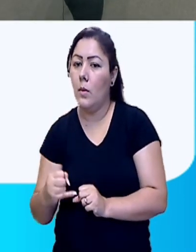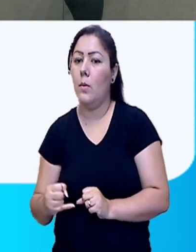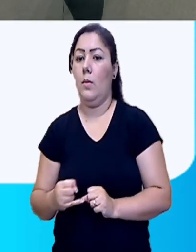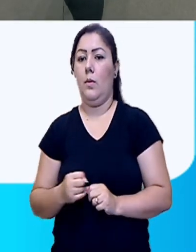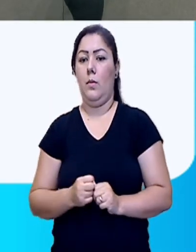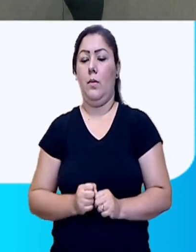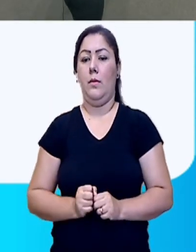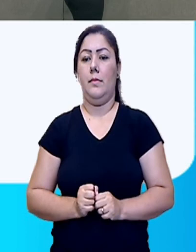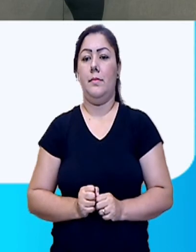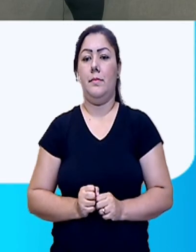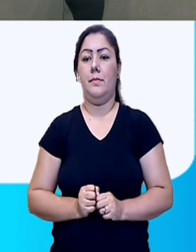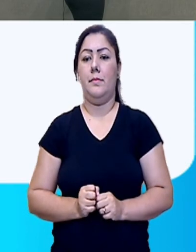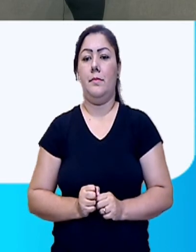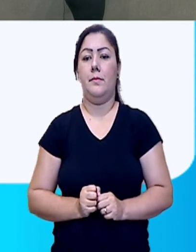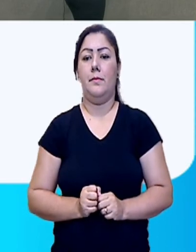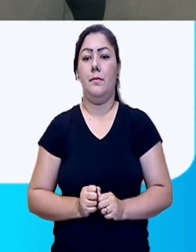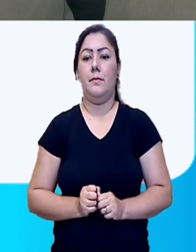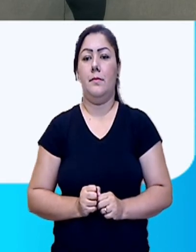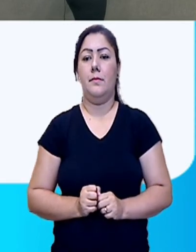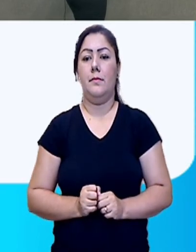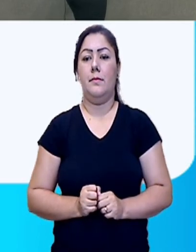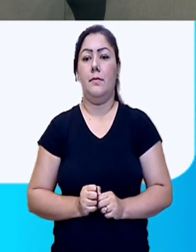eu vou obter